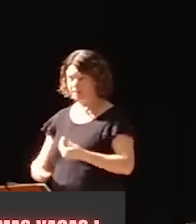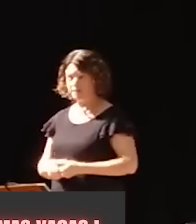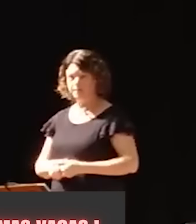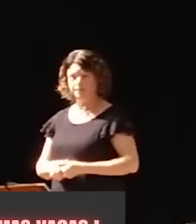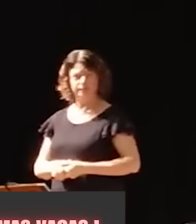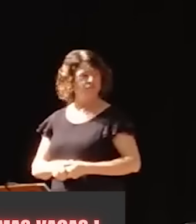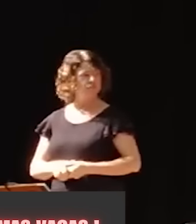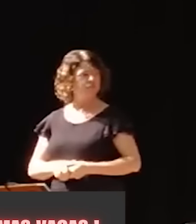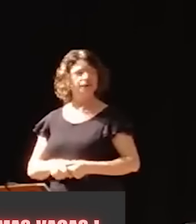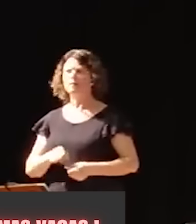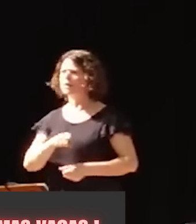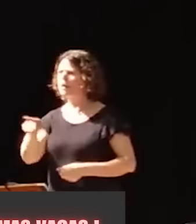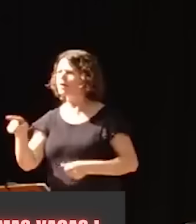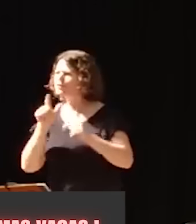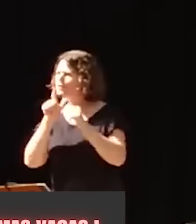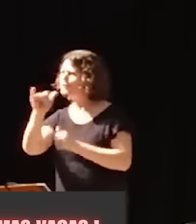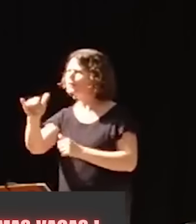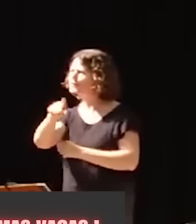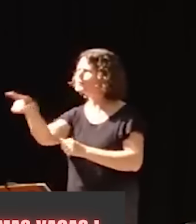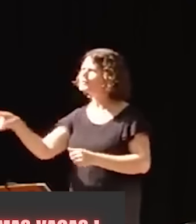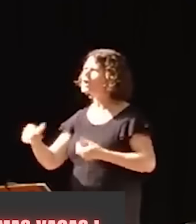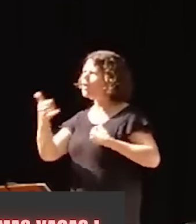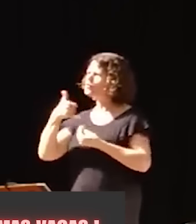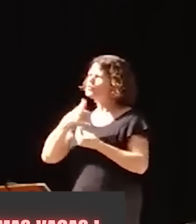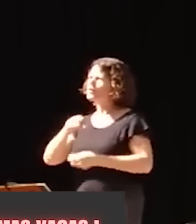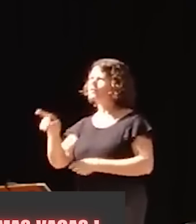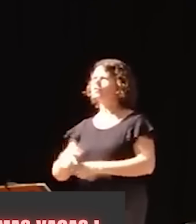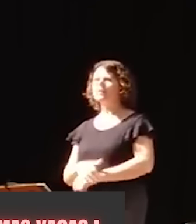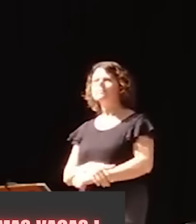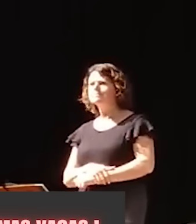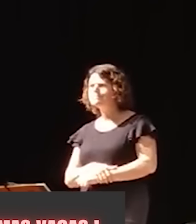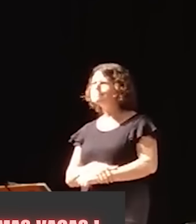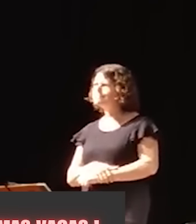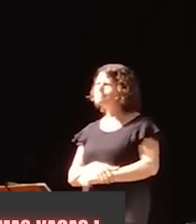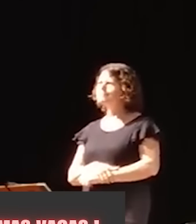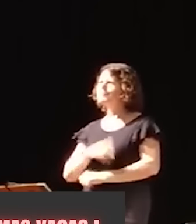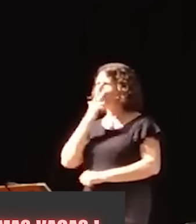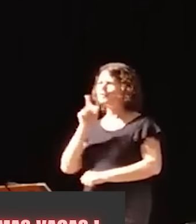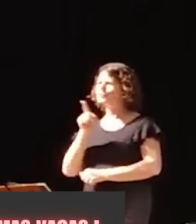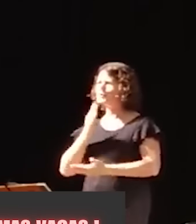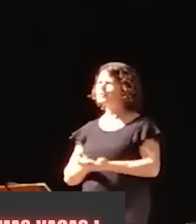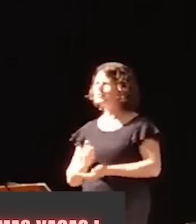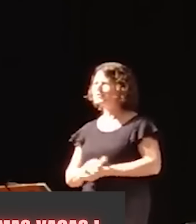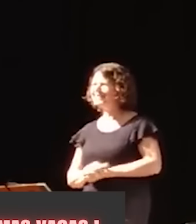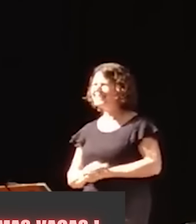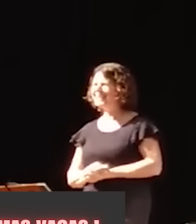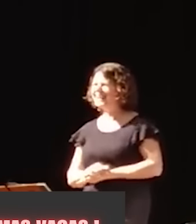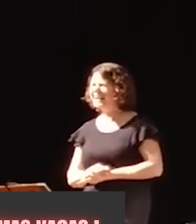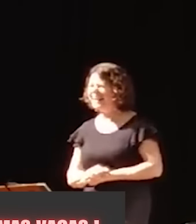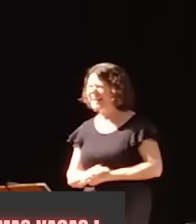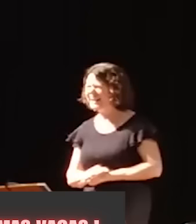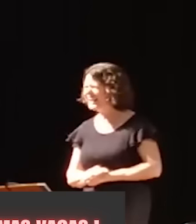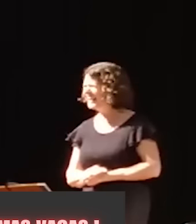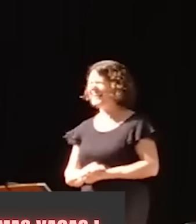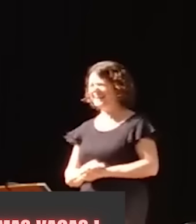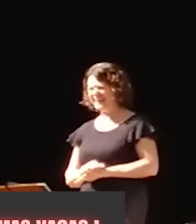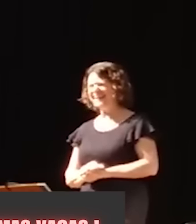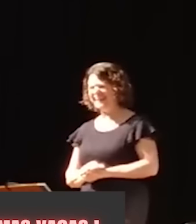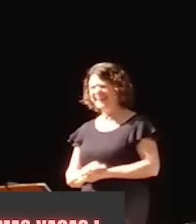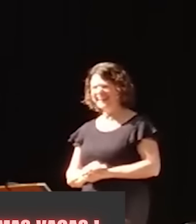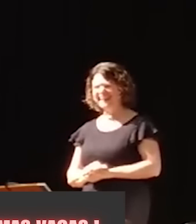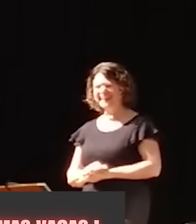que você tem uma unção e você tá n você você é molhado